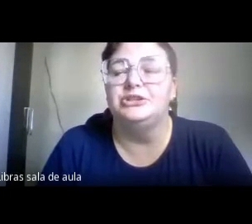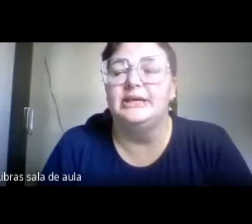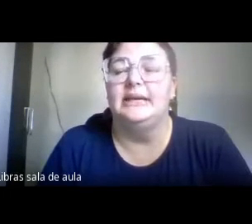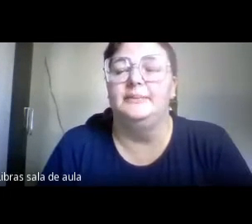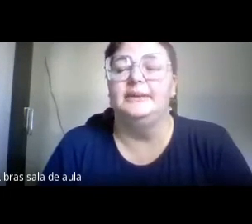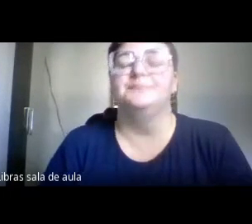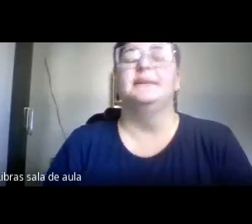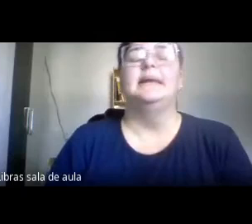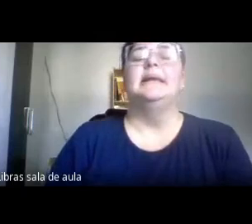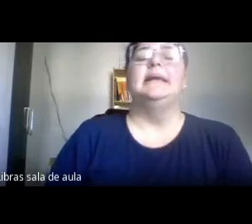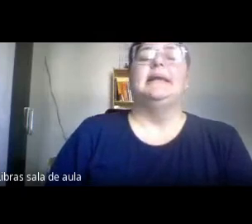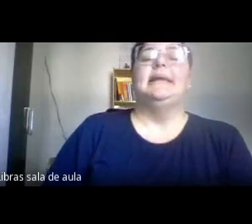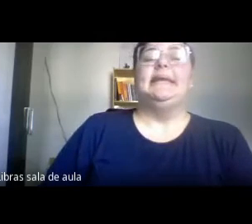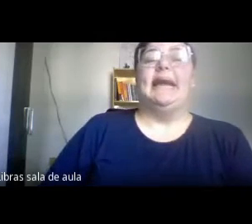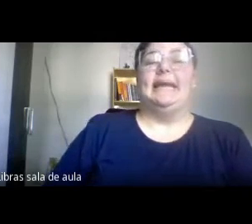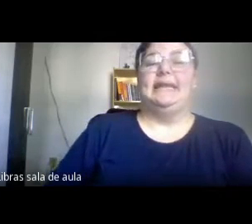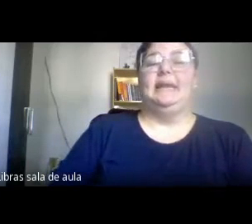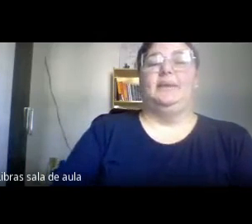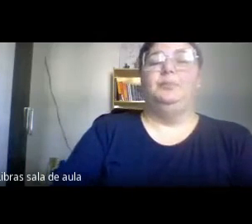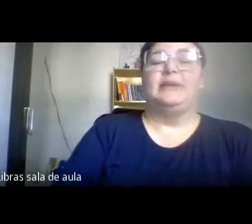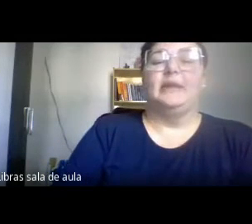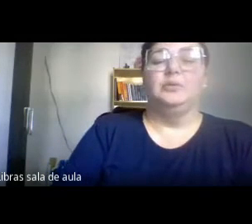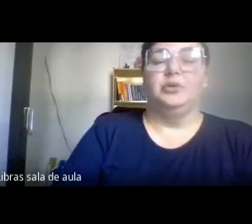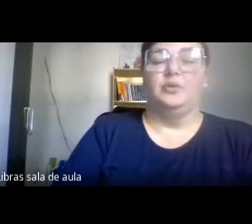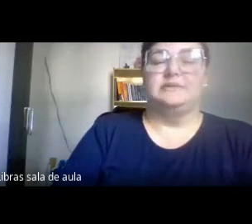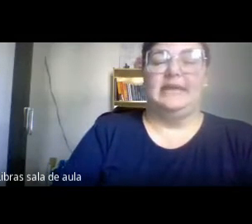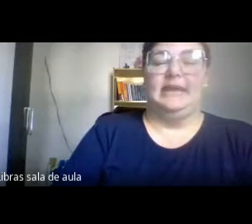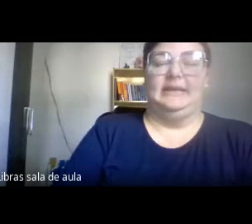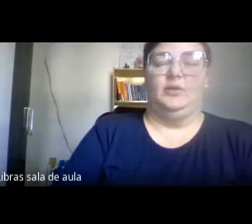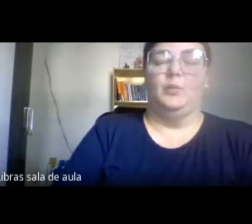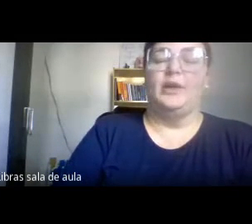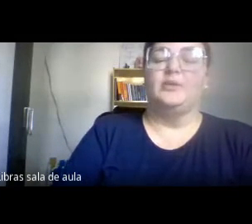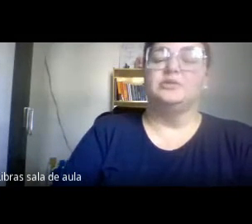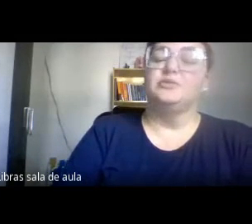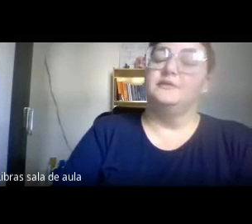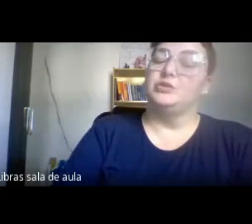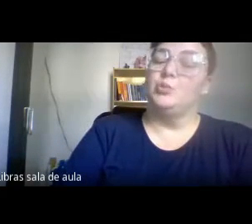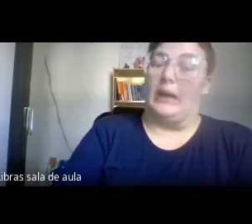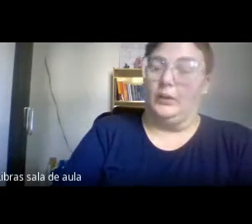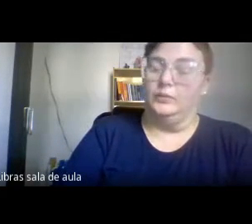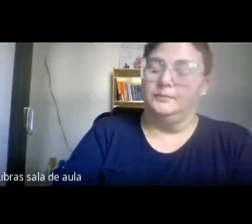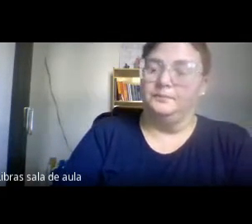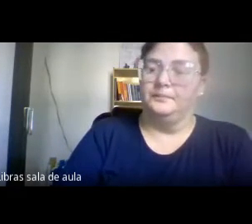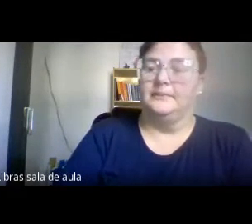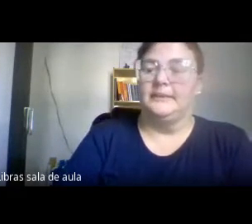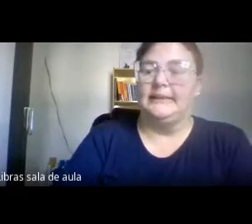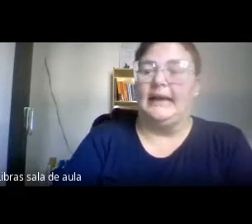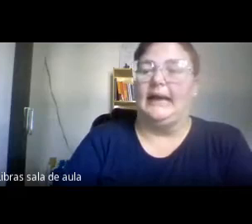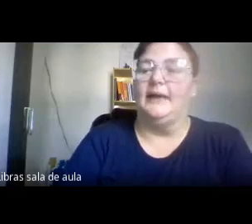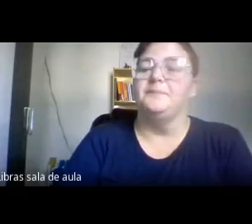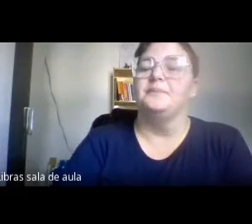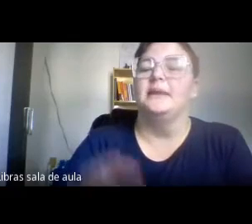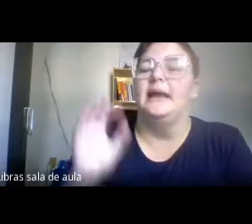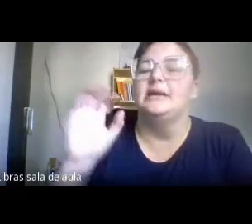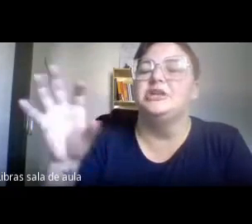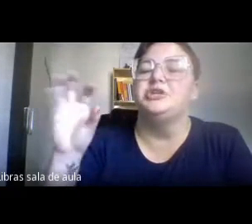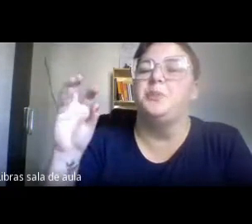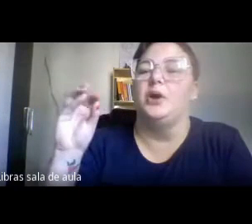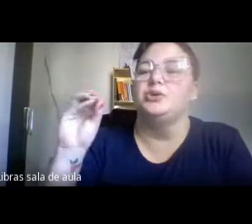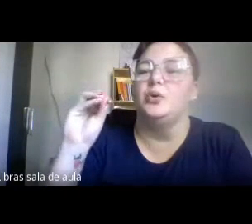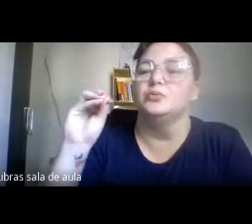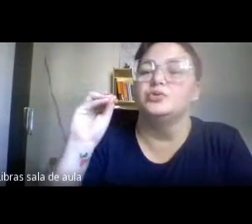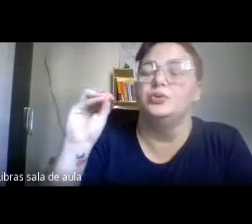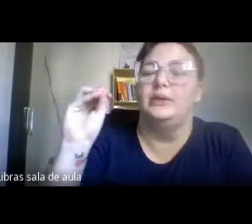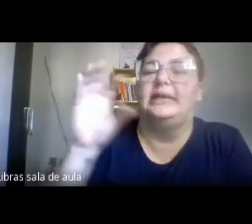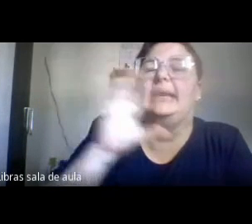primeiro dia, lembra? E aí, por que eu trouxe ele? Como recurso visual, tá? A gente